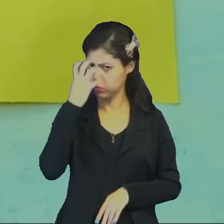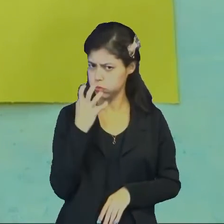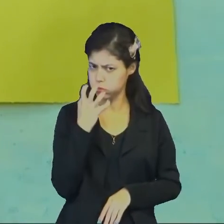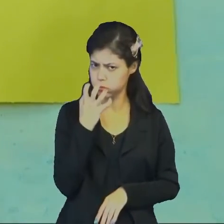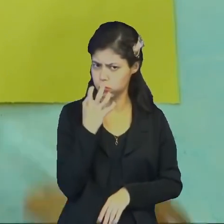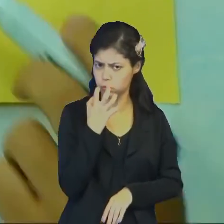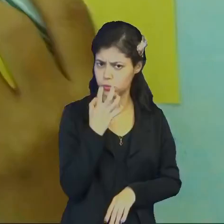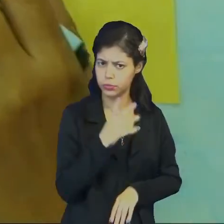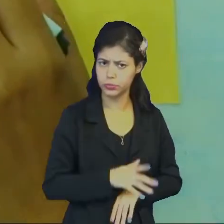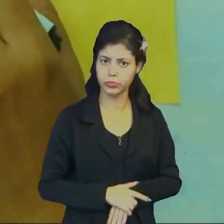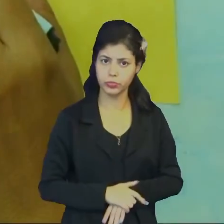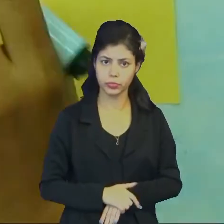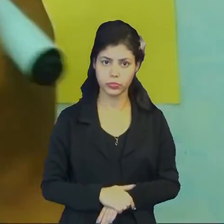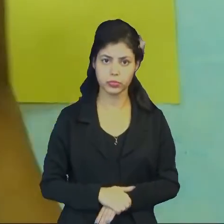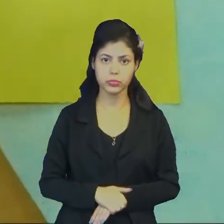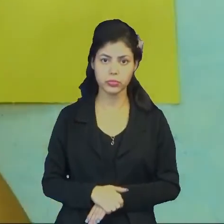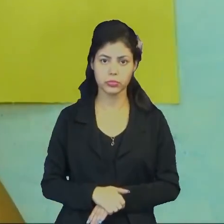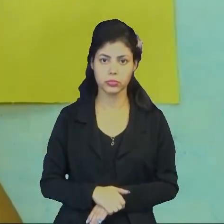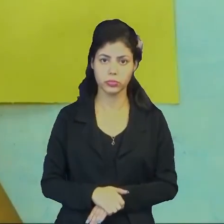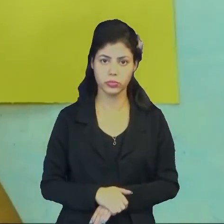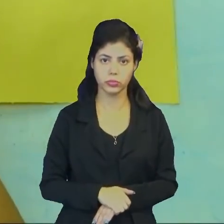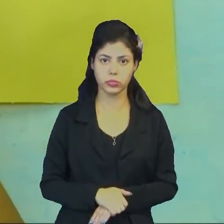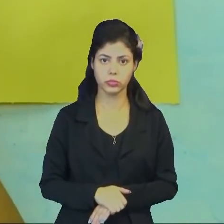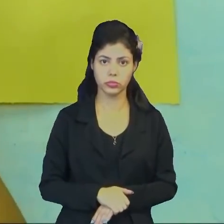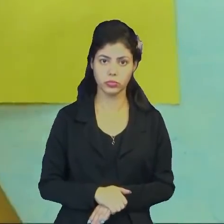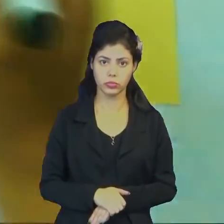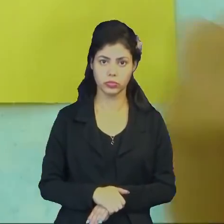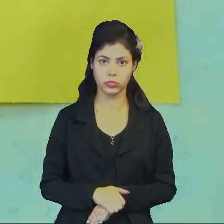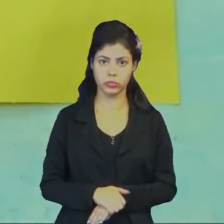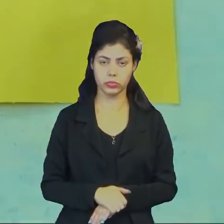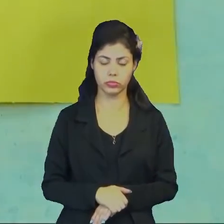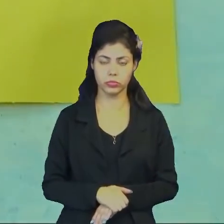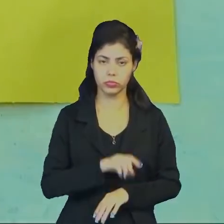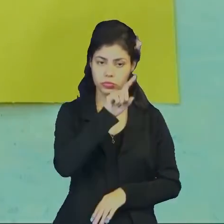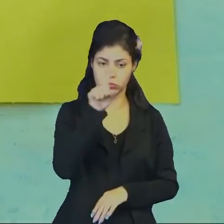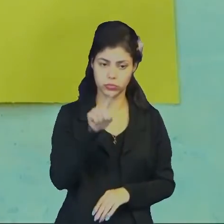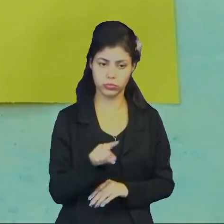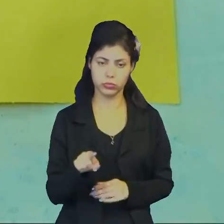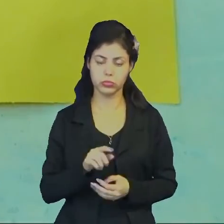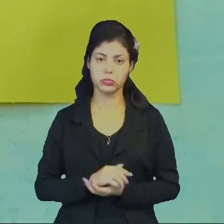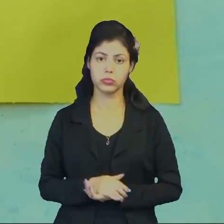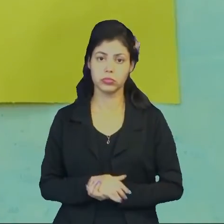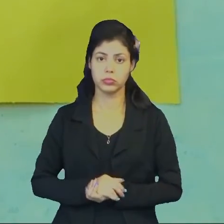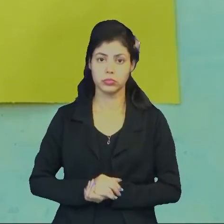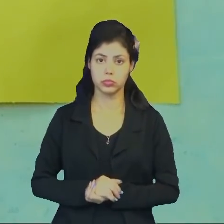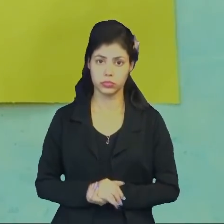Zangado. Próxima palavra, zangado, com Z.